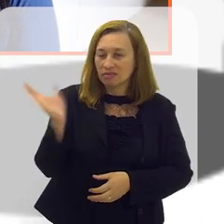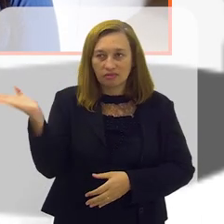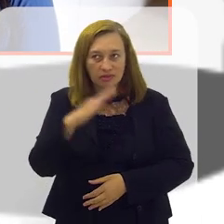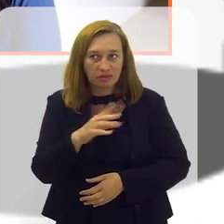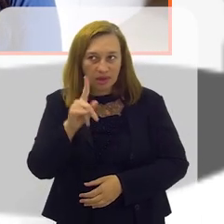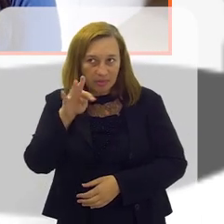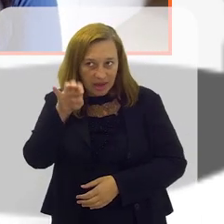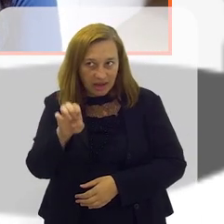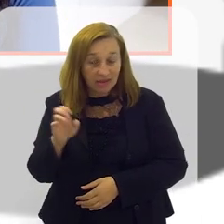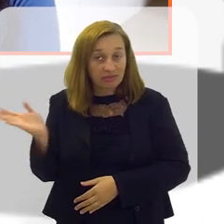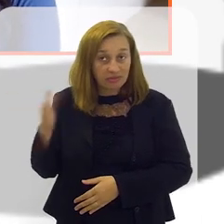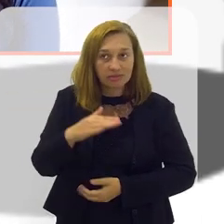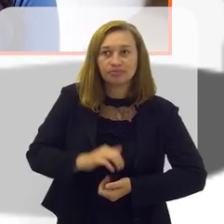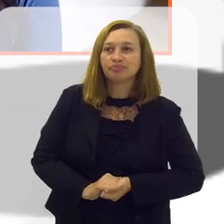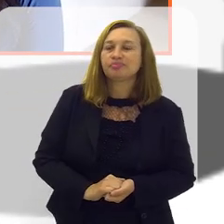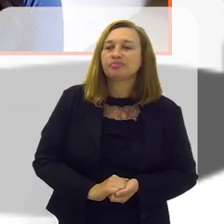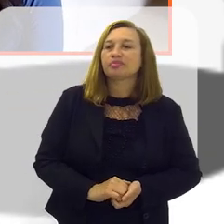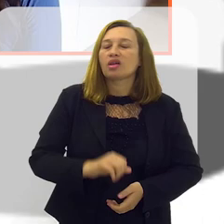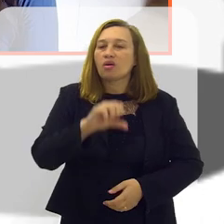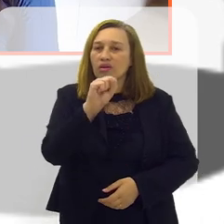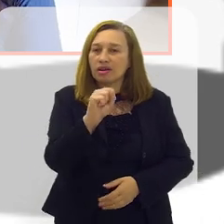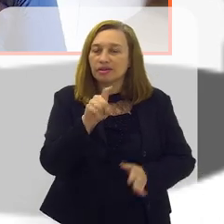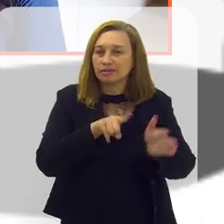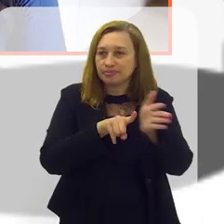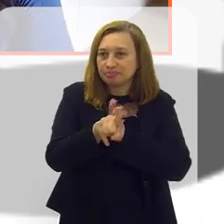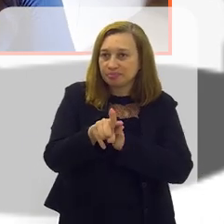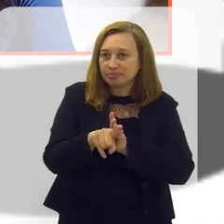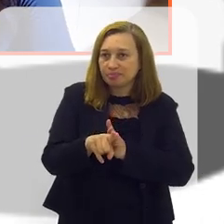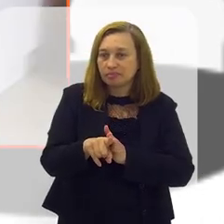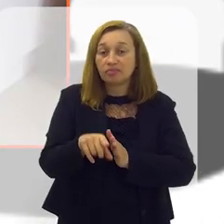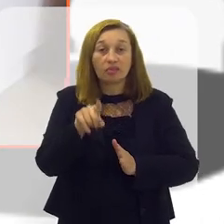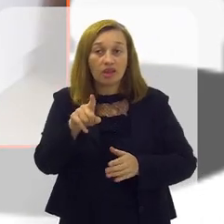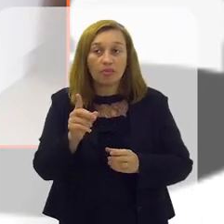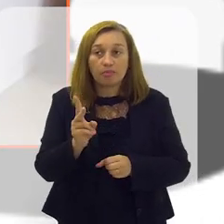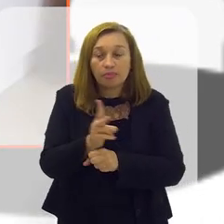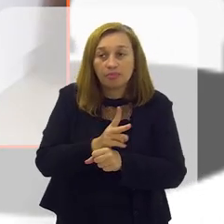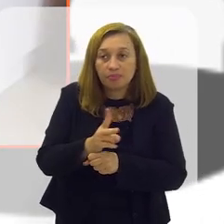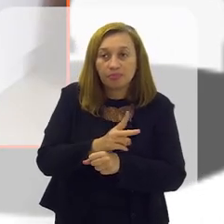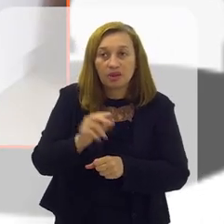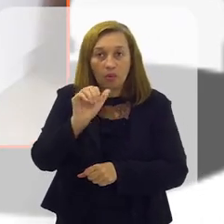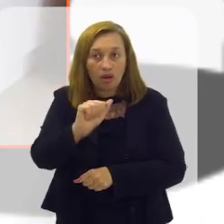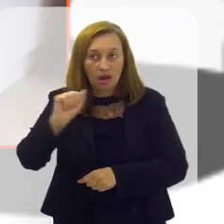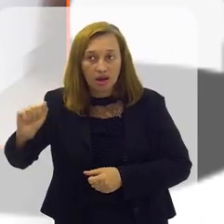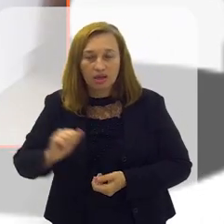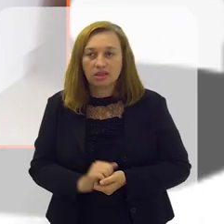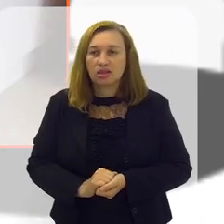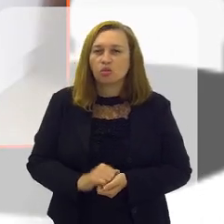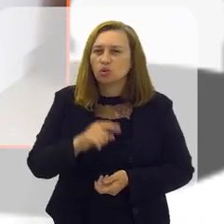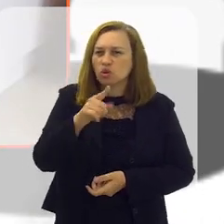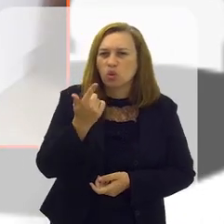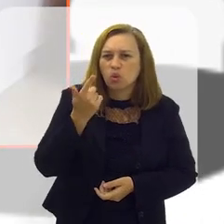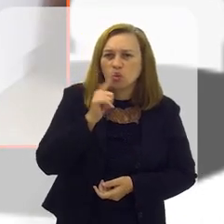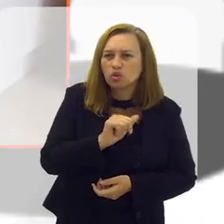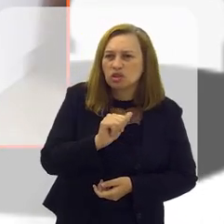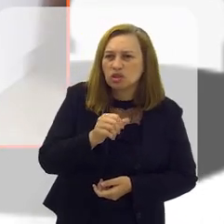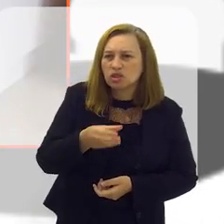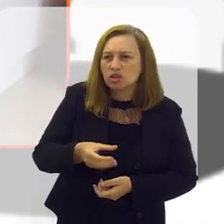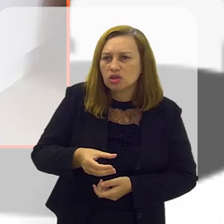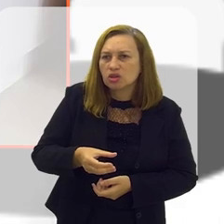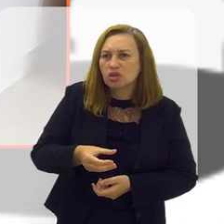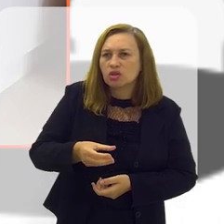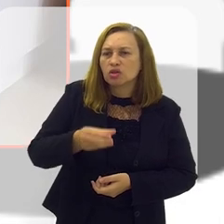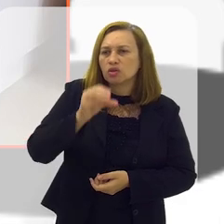Gabriela? Vamos lá. Oitava pergunta, então, se você deve procurar o AA. Tentou conseguir